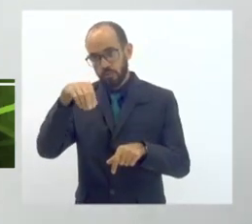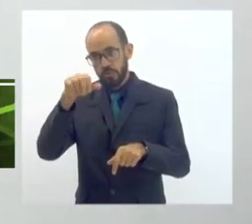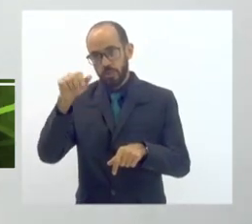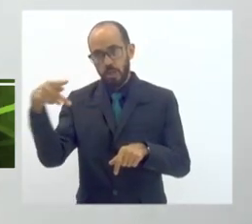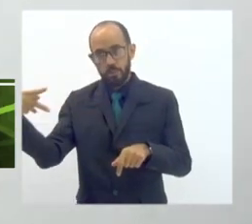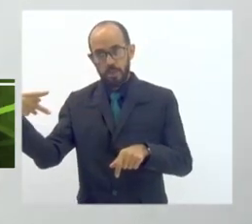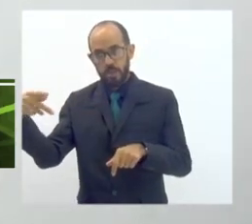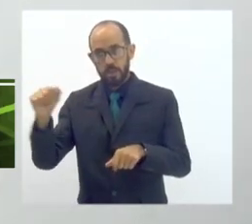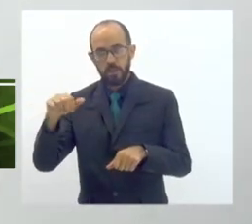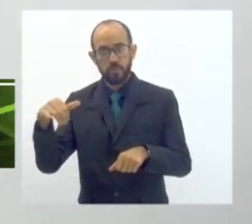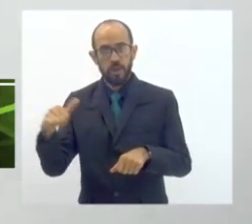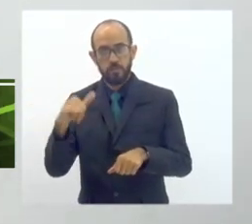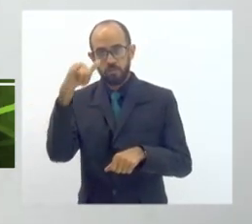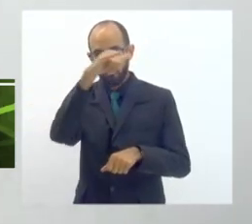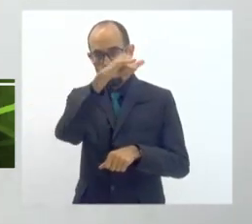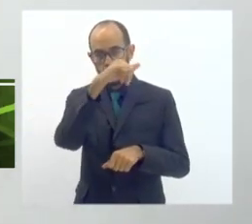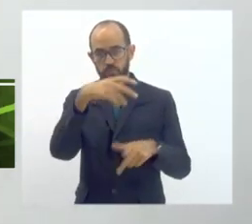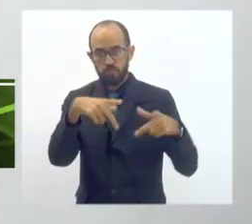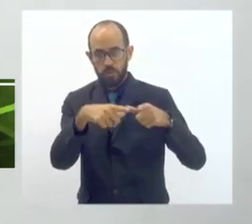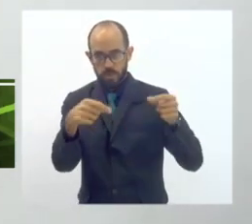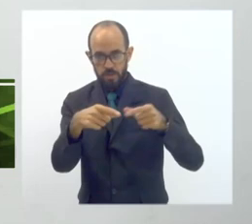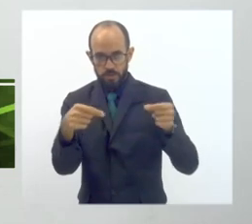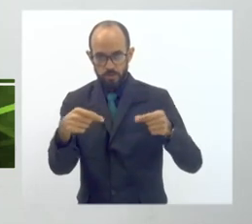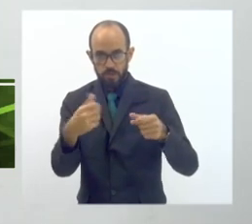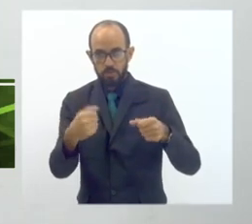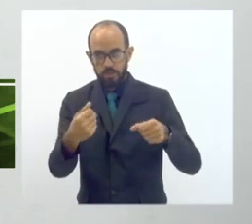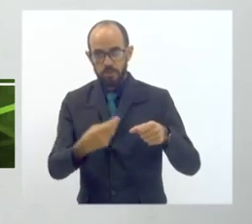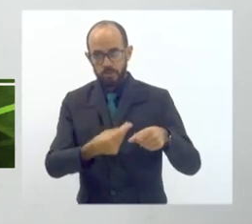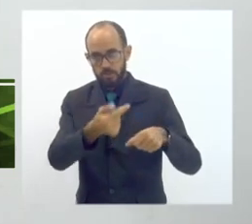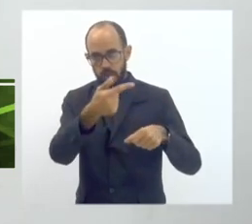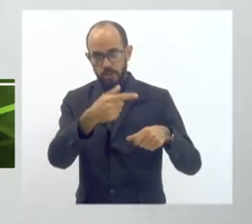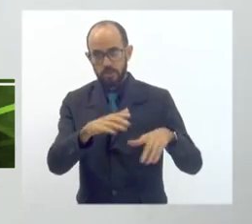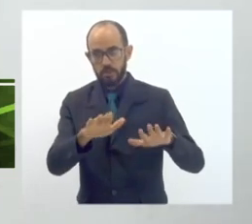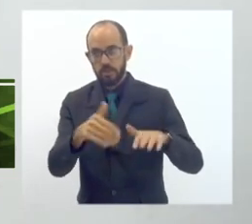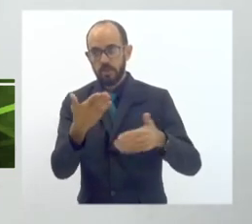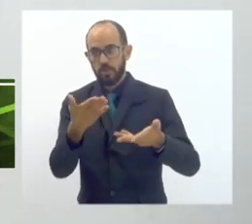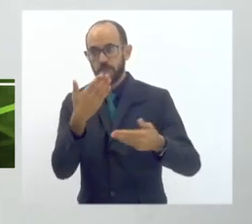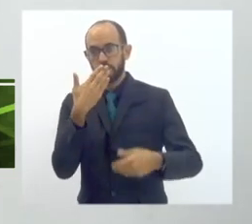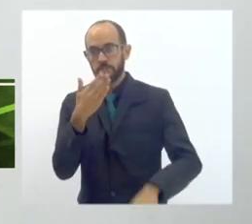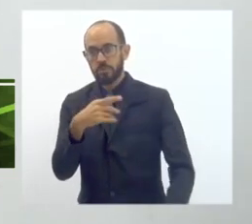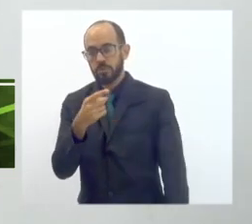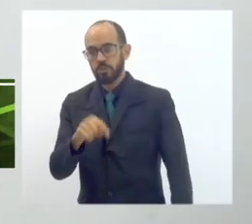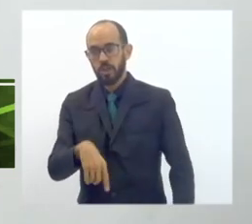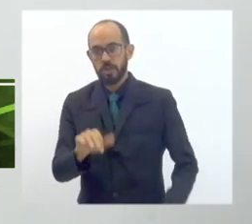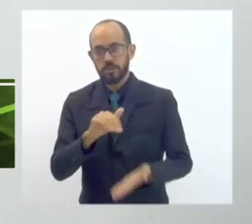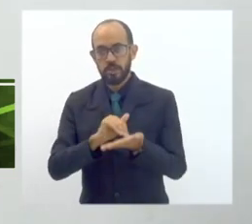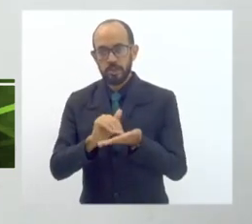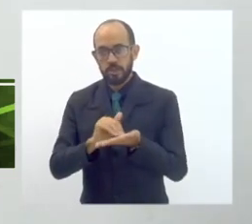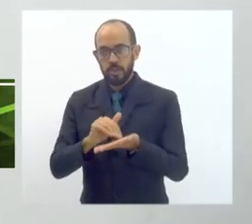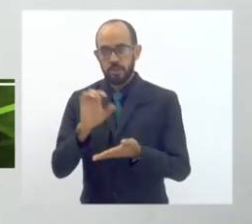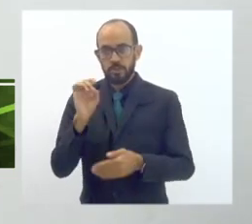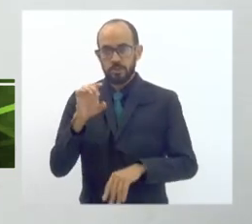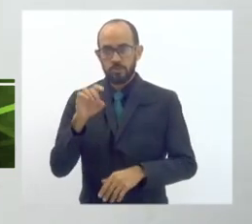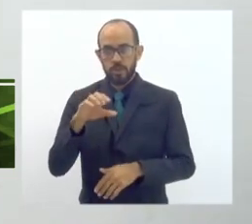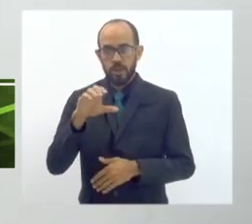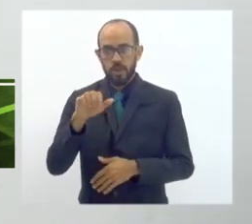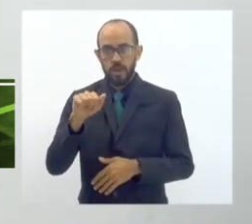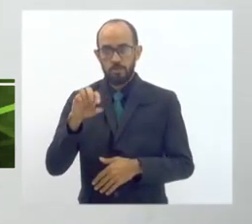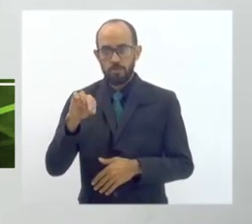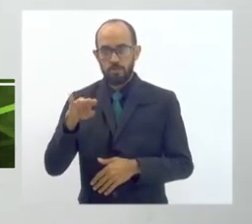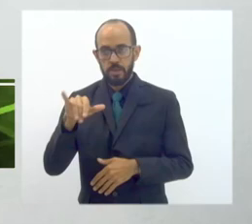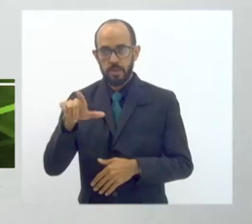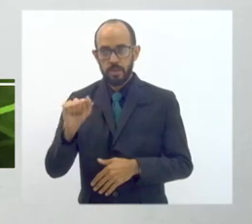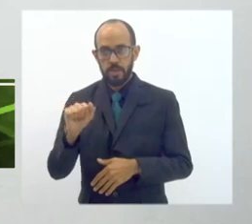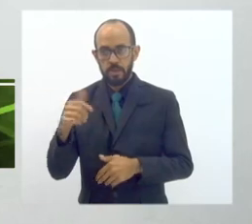e tem um voo agora para Brasília, né? E eu gostaria de convidar a nossa secretária executiva, Camila, que fizesse lá